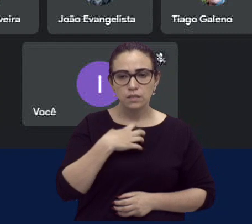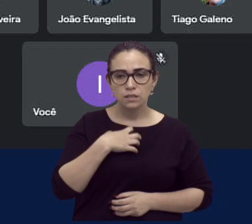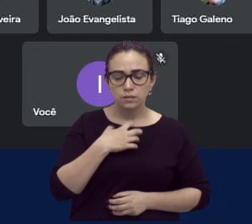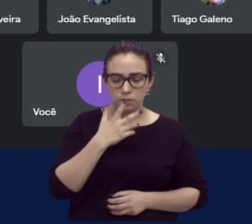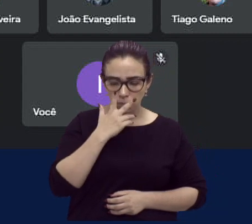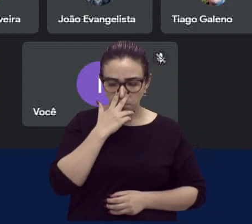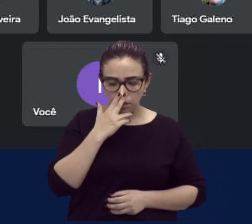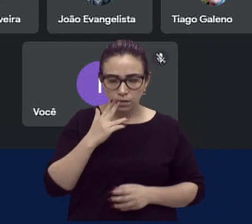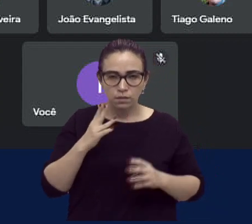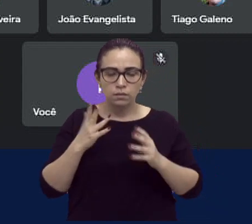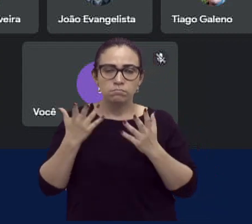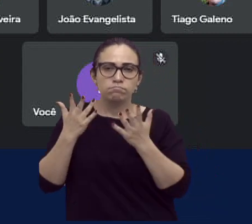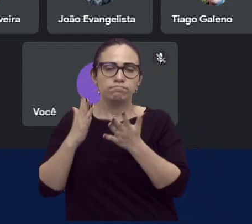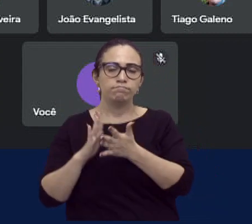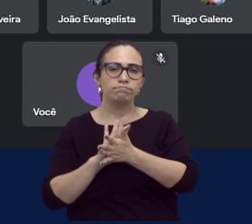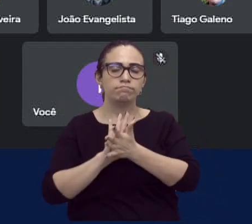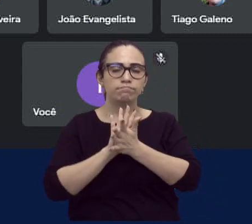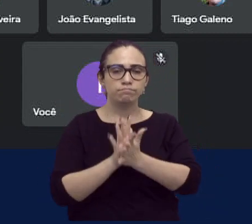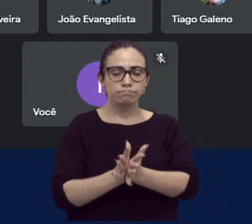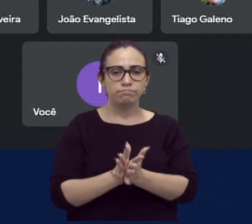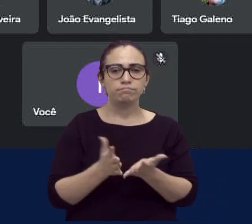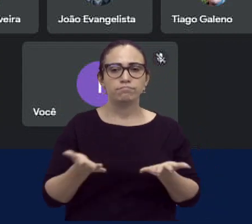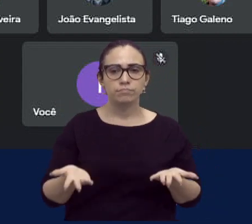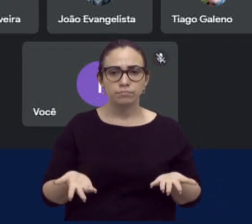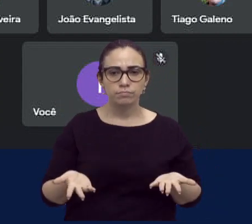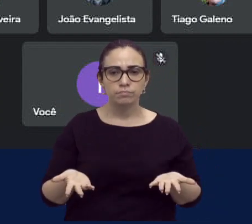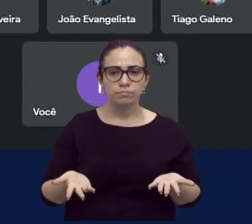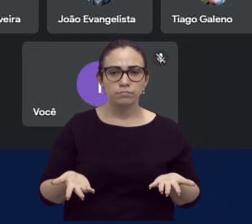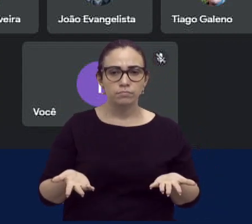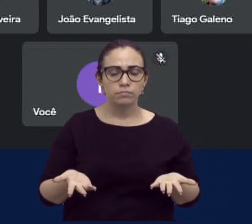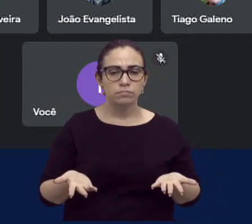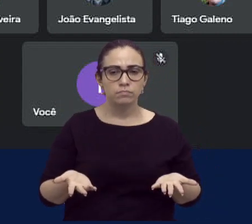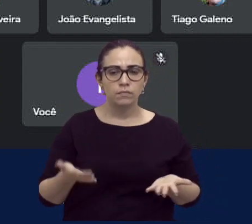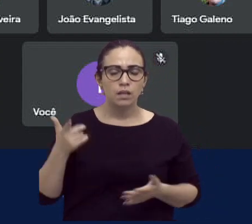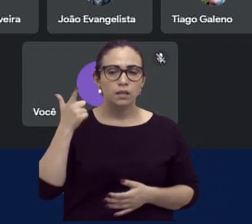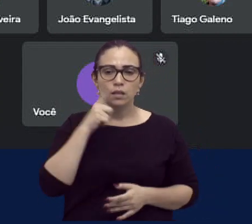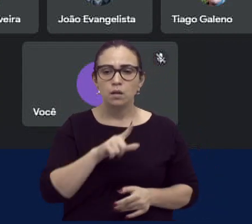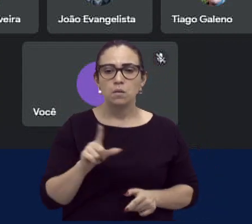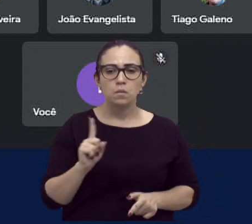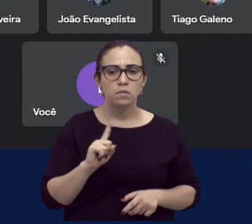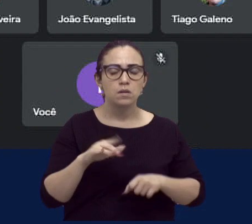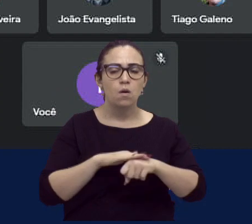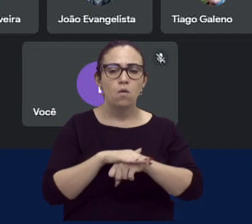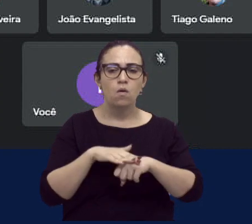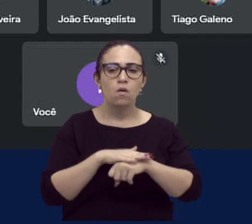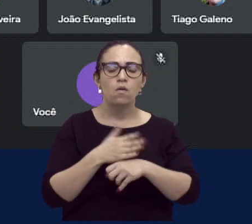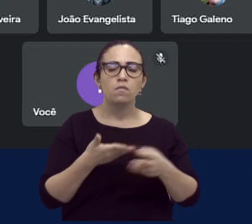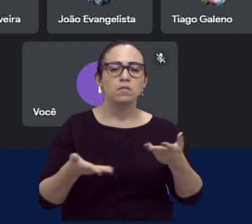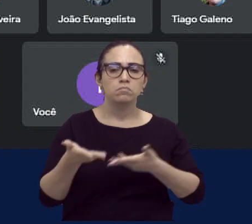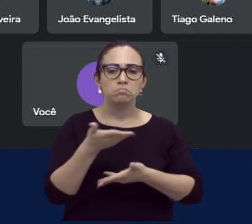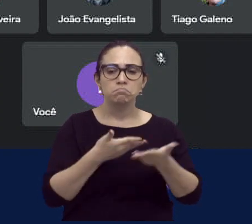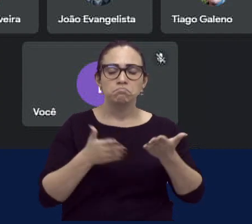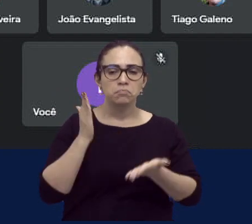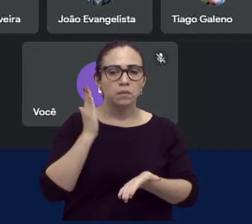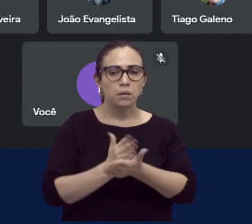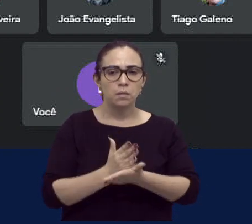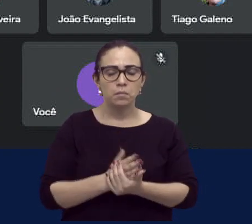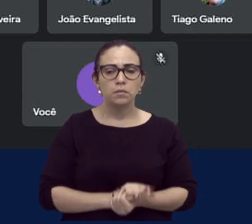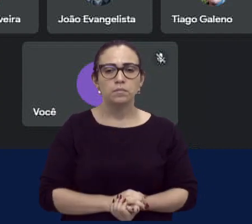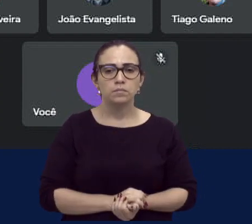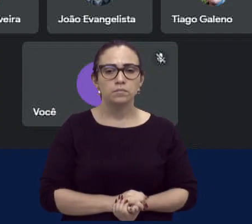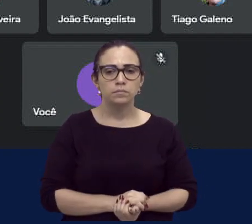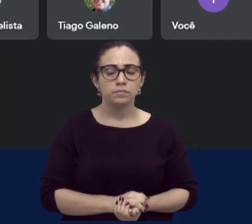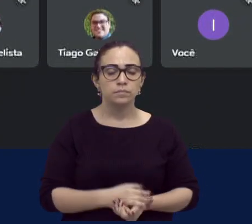emoções dela, que ela não consegue mais conversar. Ou seja,